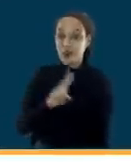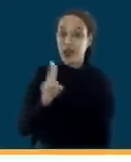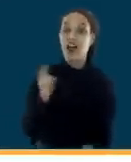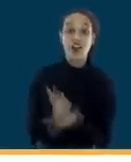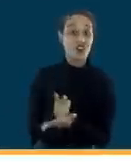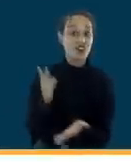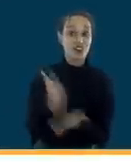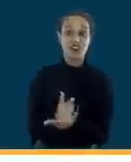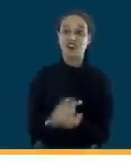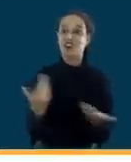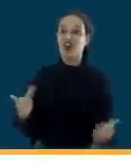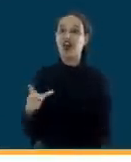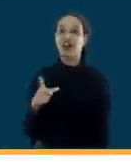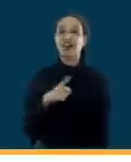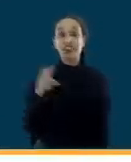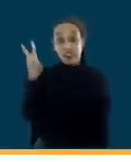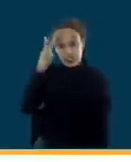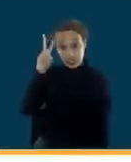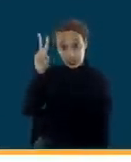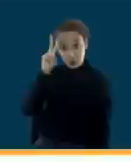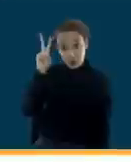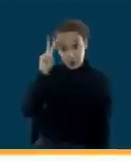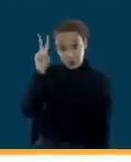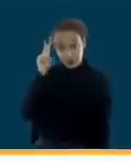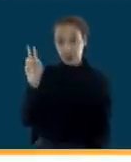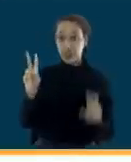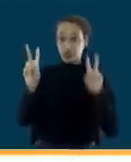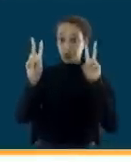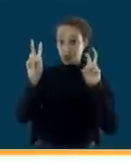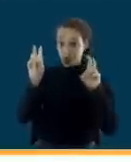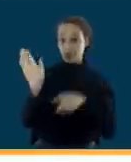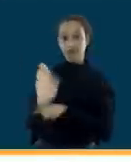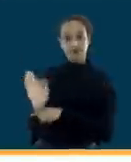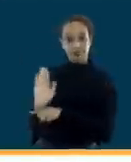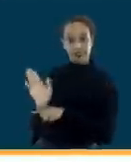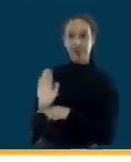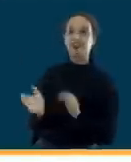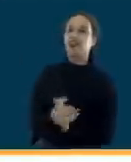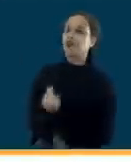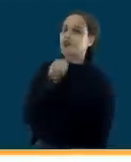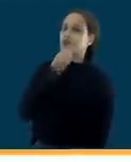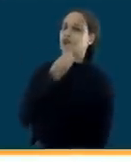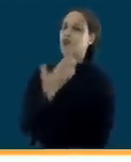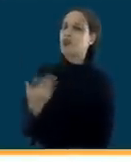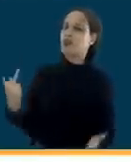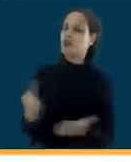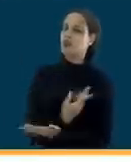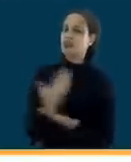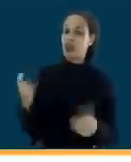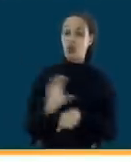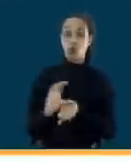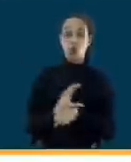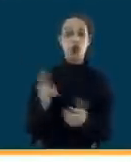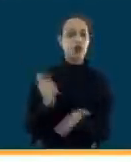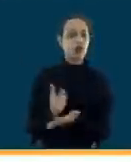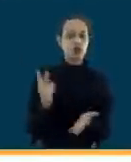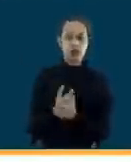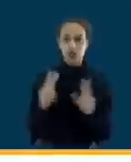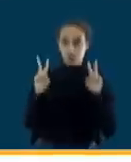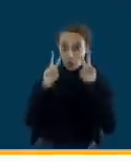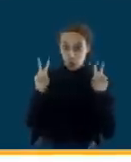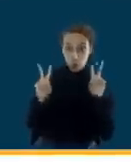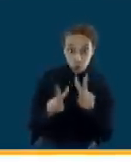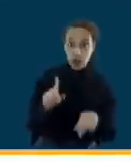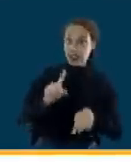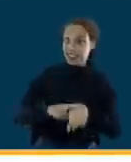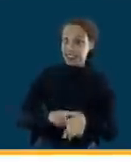Quinta-feira temos os Diálogos Nacionais do Cinema e do Audiovisual. E muita coisa boa vai vir por aí. O curso continua, atenção, sempre às 15 horas.